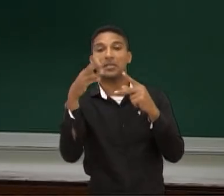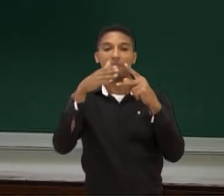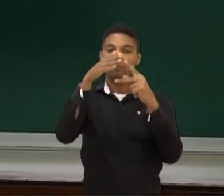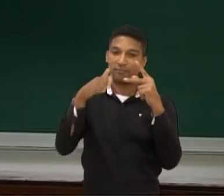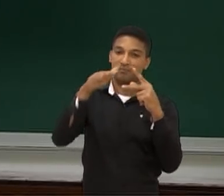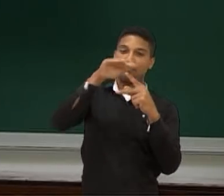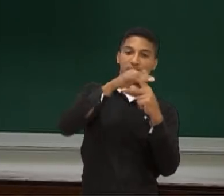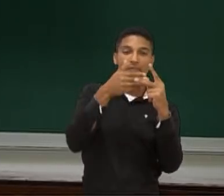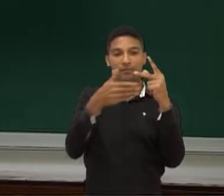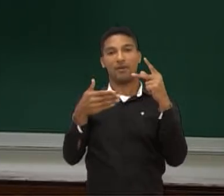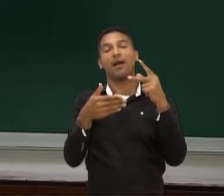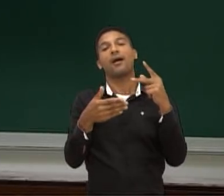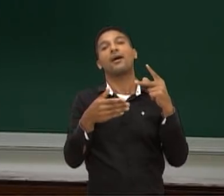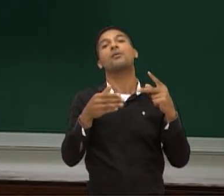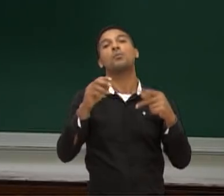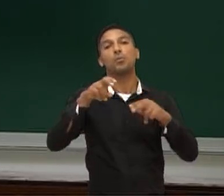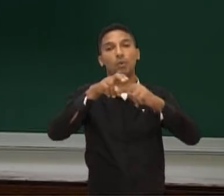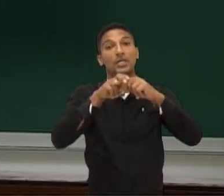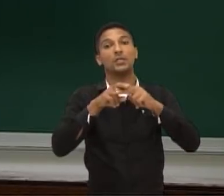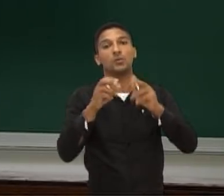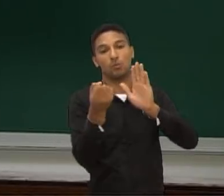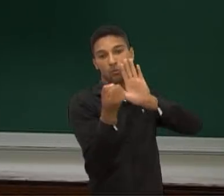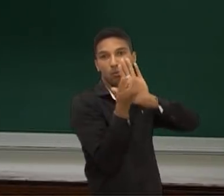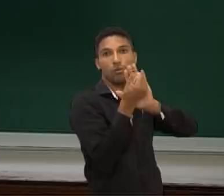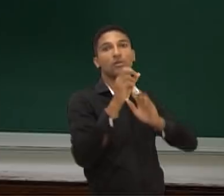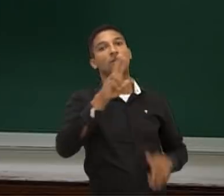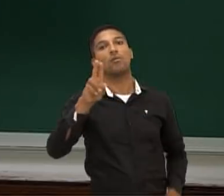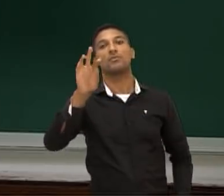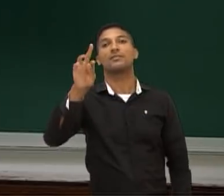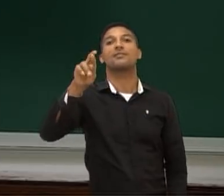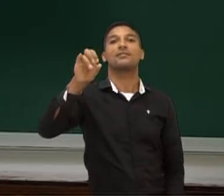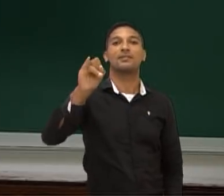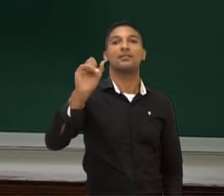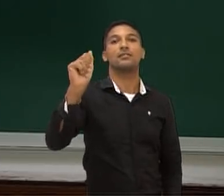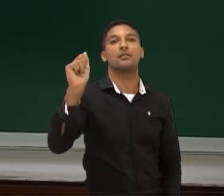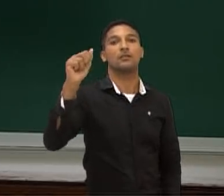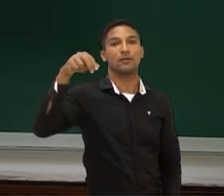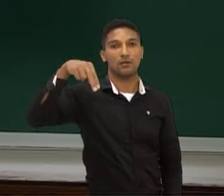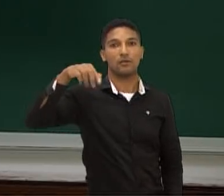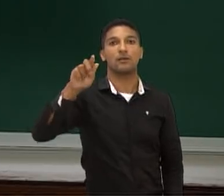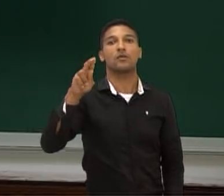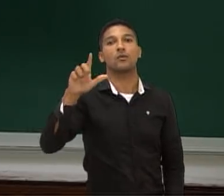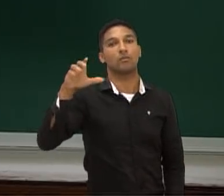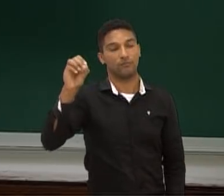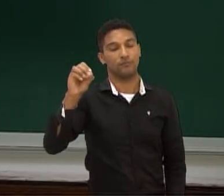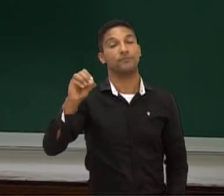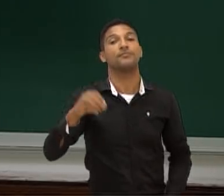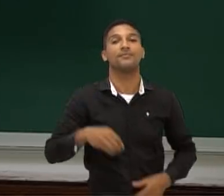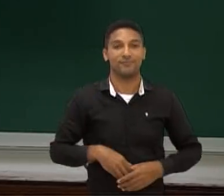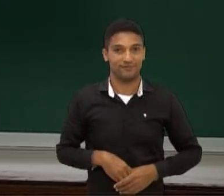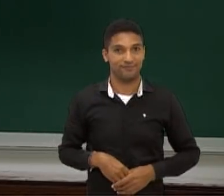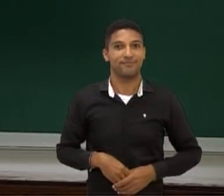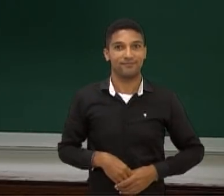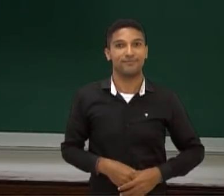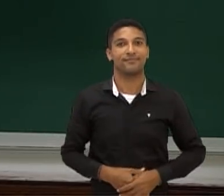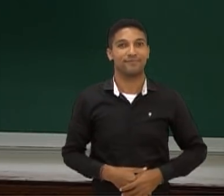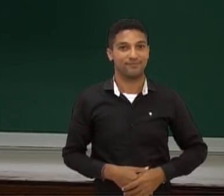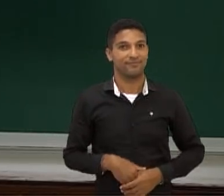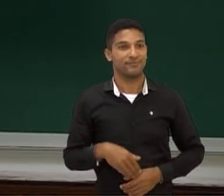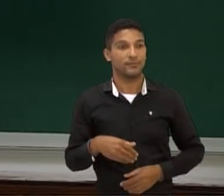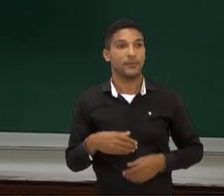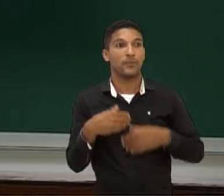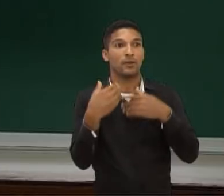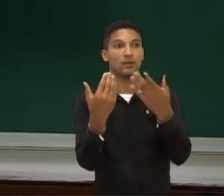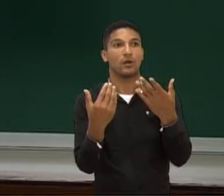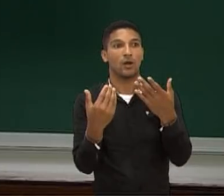Beleza? Agora, os polígonos não regulares possuem segmentos de retas que se cruzam?